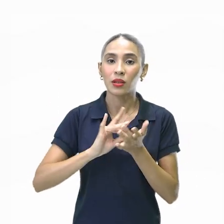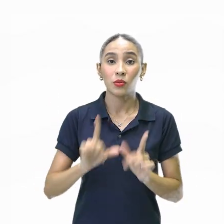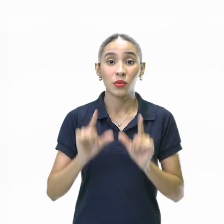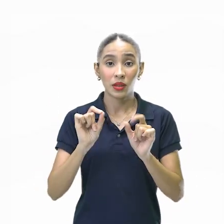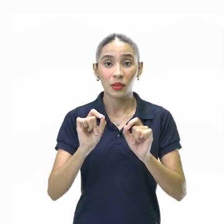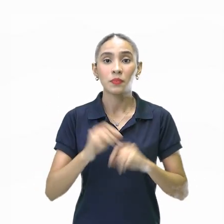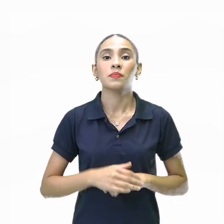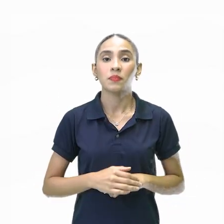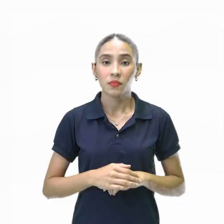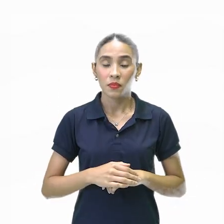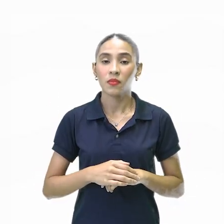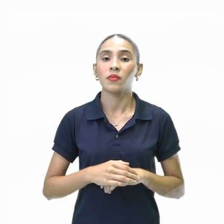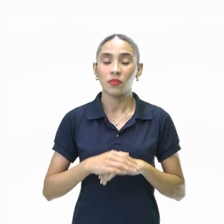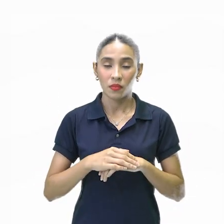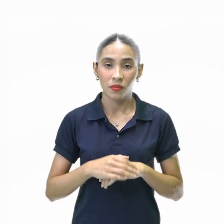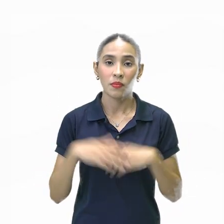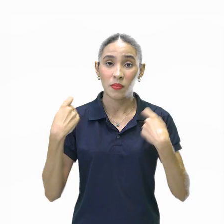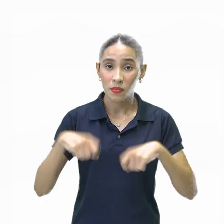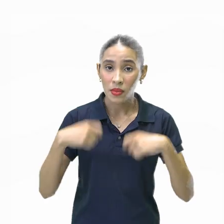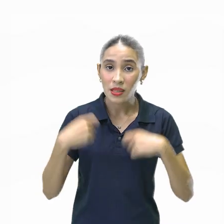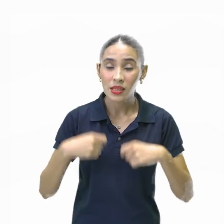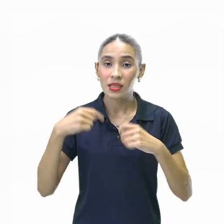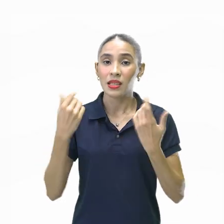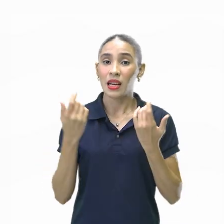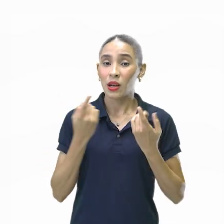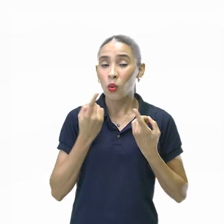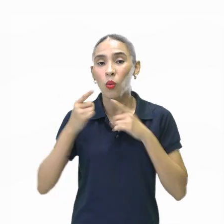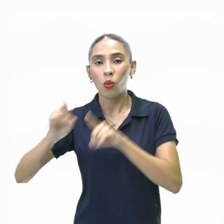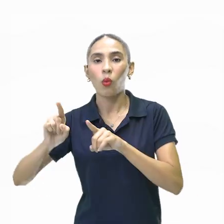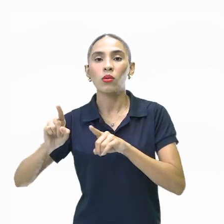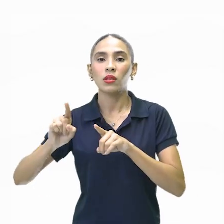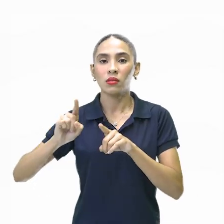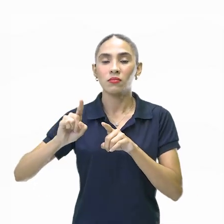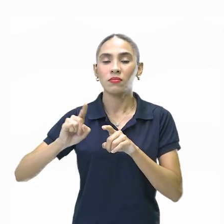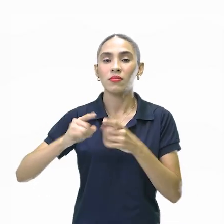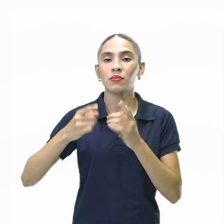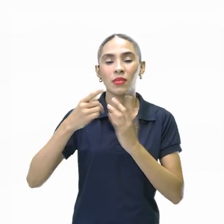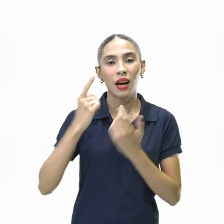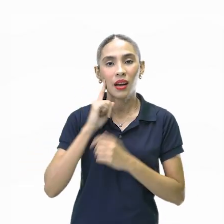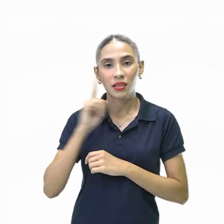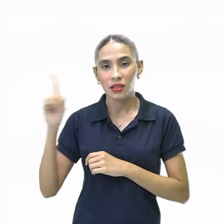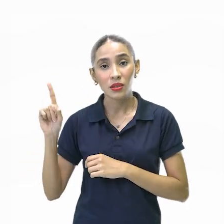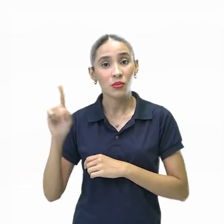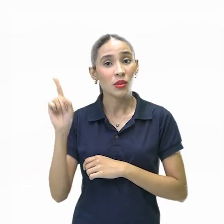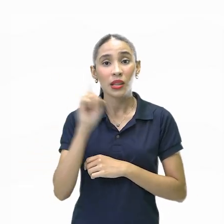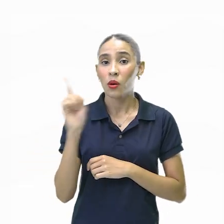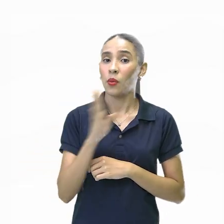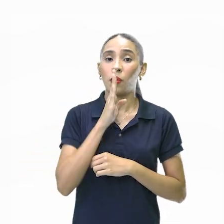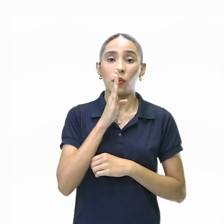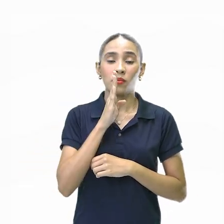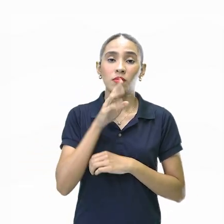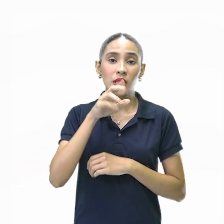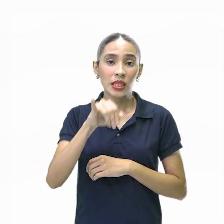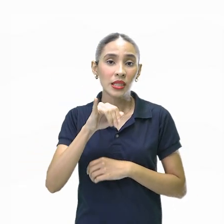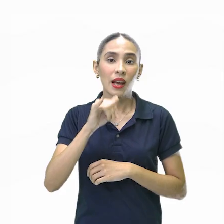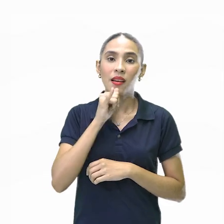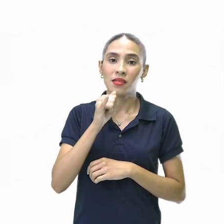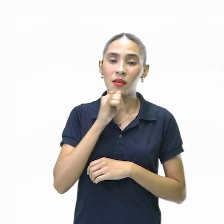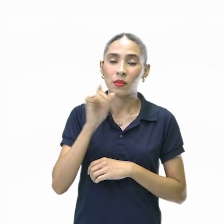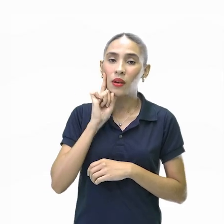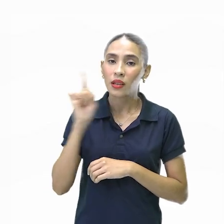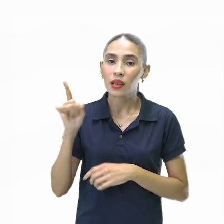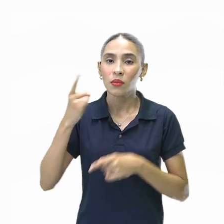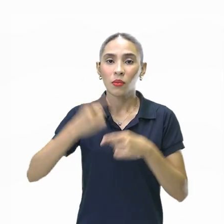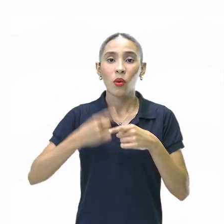ir de encontro, né, ir contra essas ações e não se omitir em situações como essa, justamente para